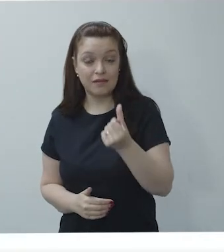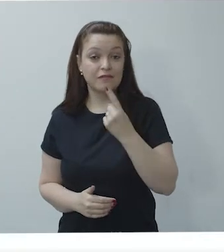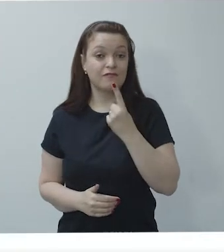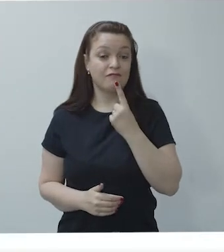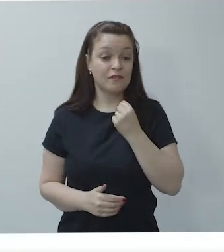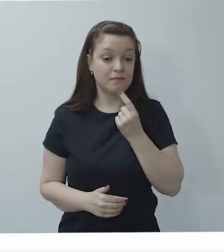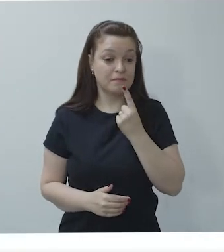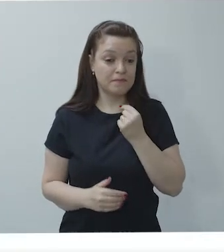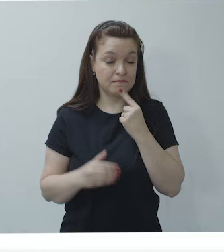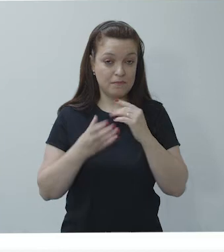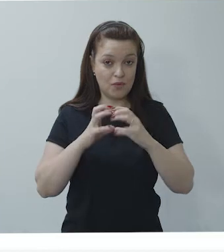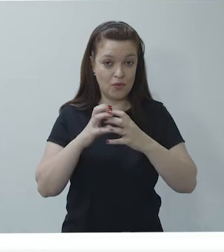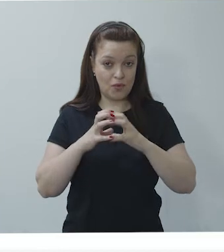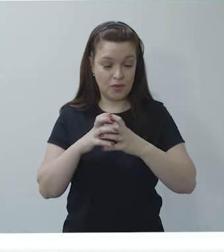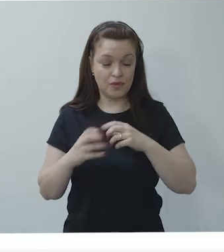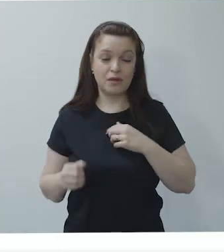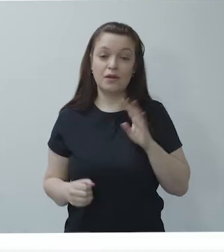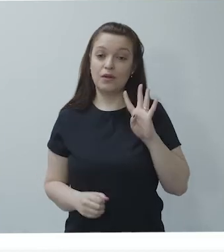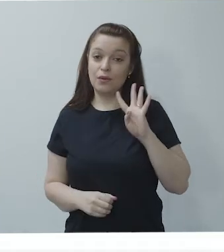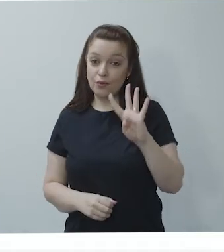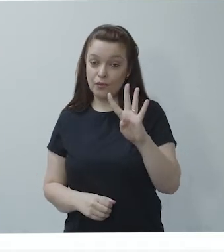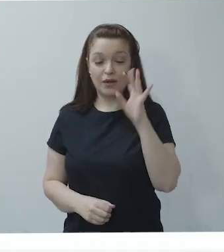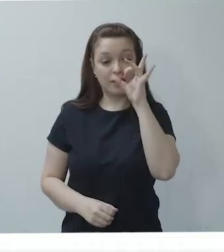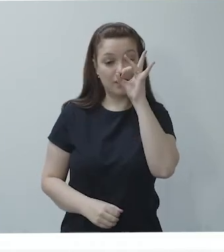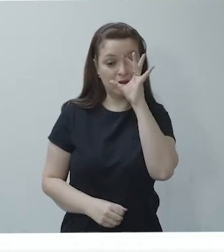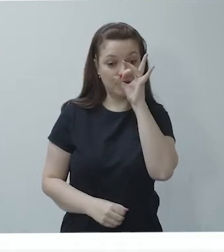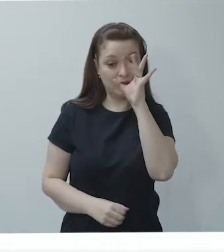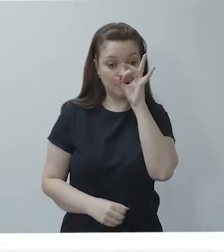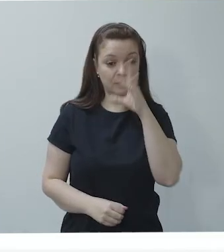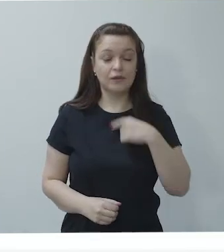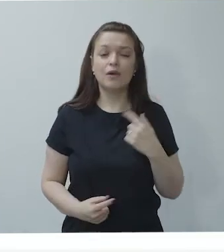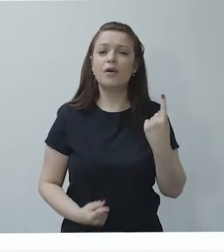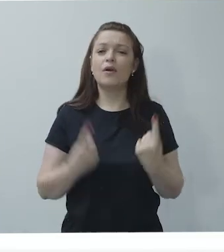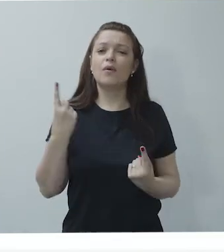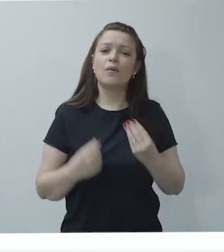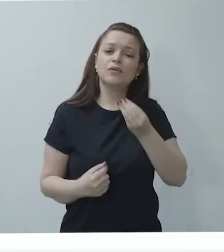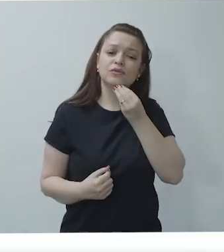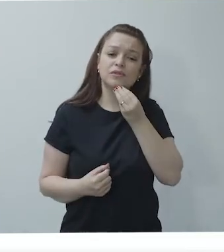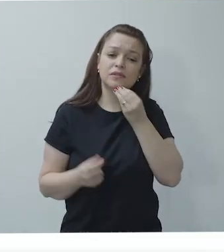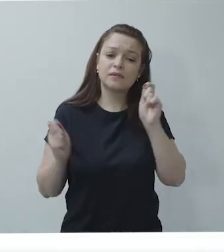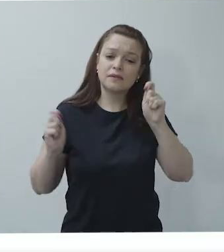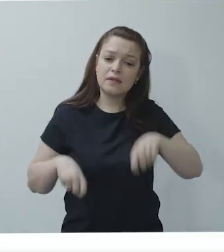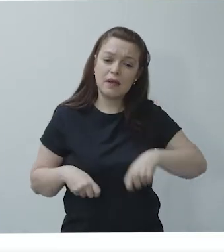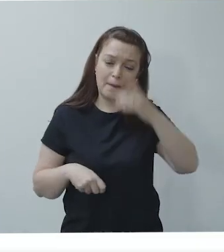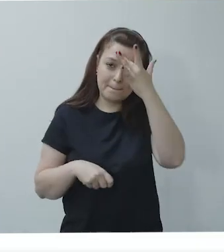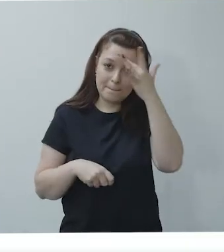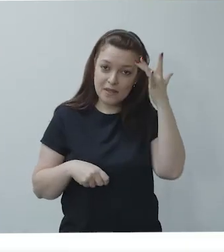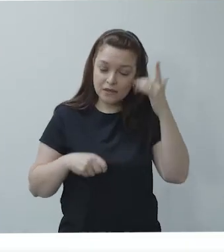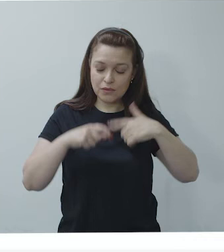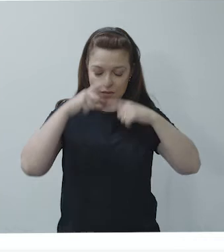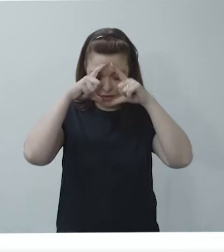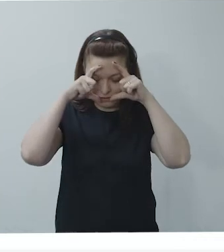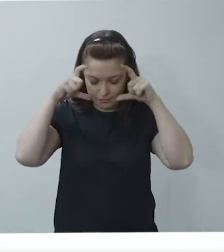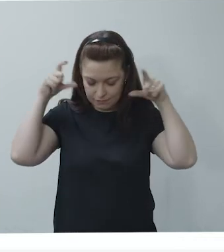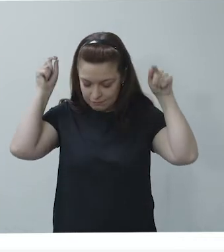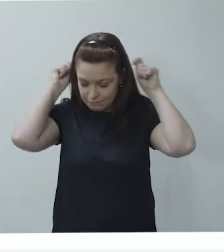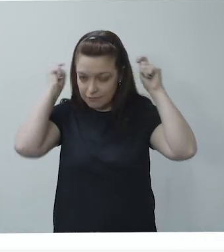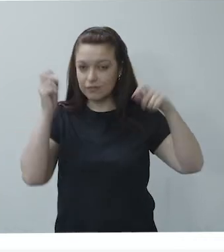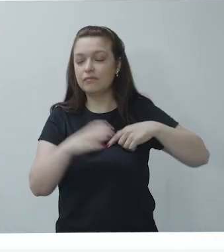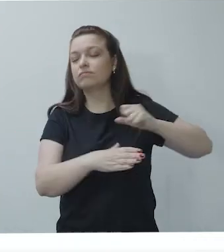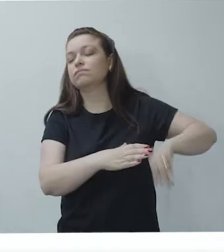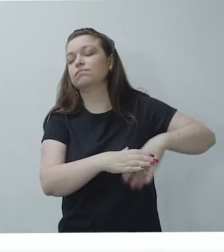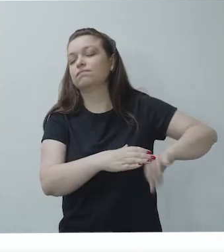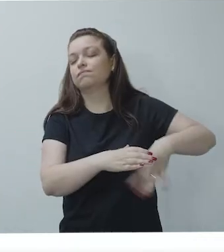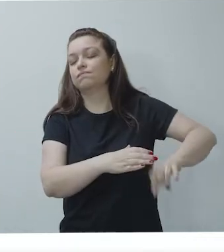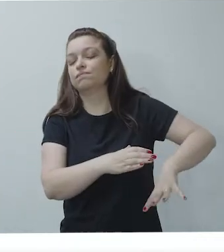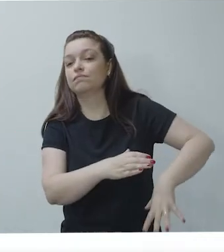vermelhas e 4 bolas verdes. Qual é a chance de uma pessoa com os olhos